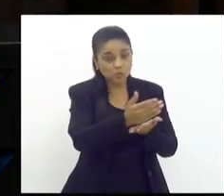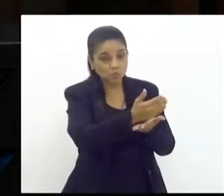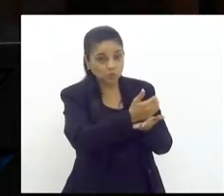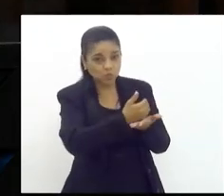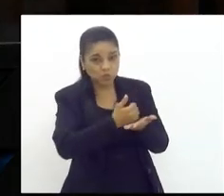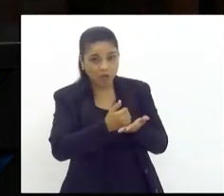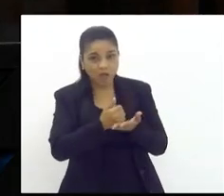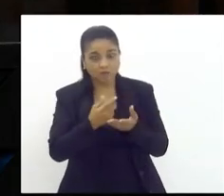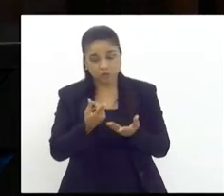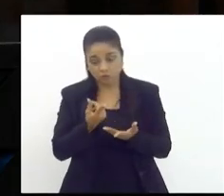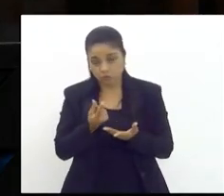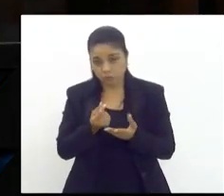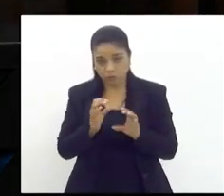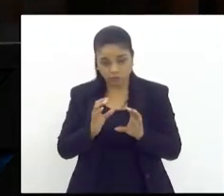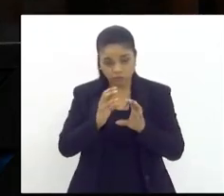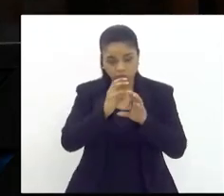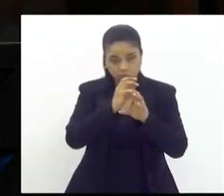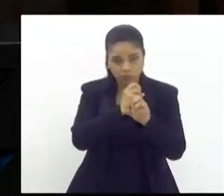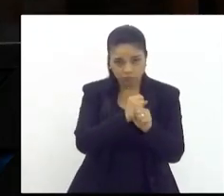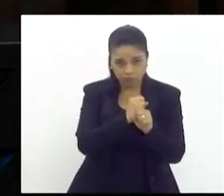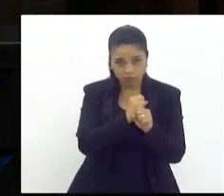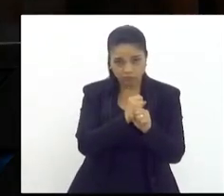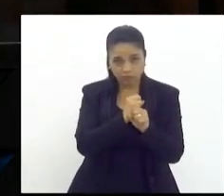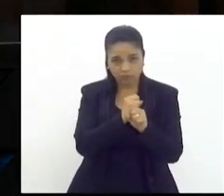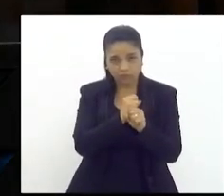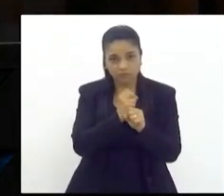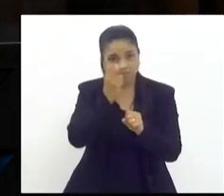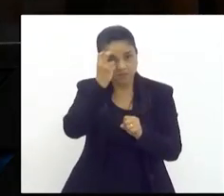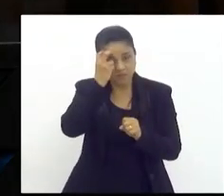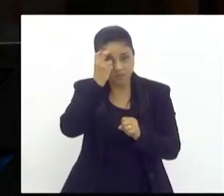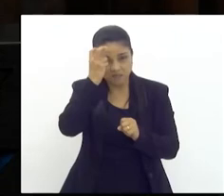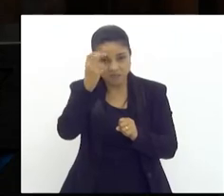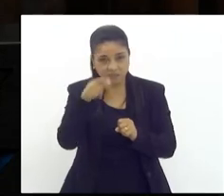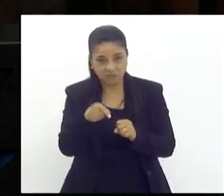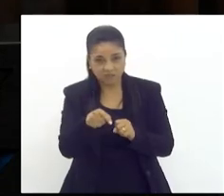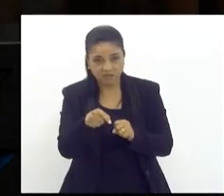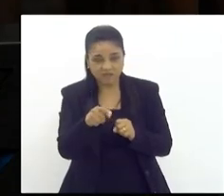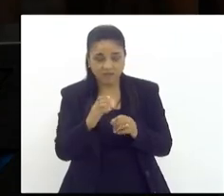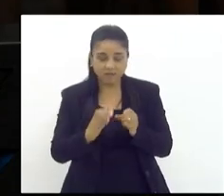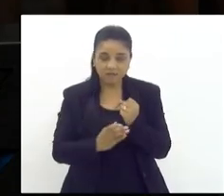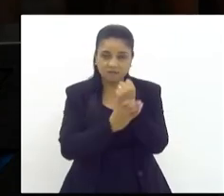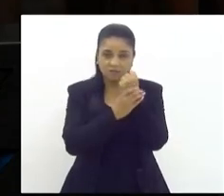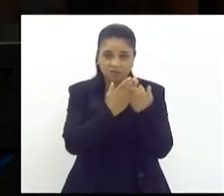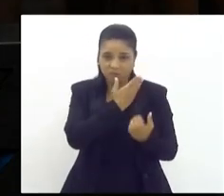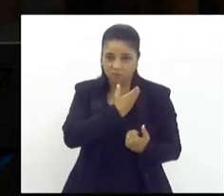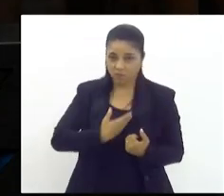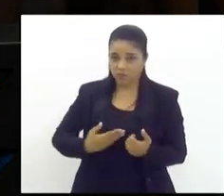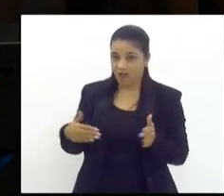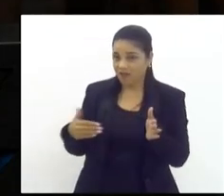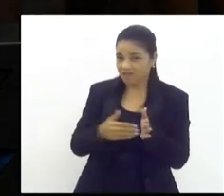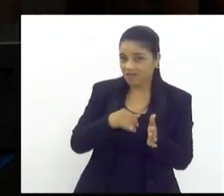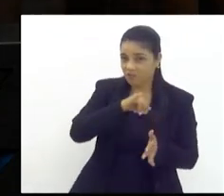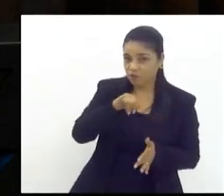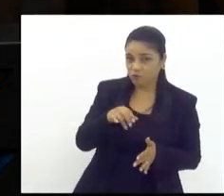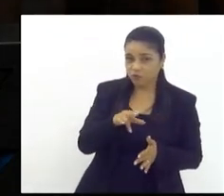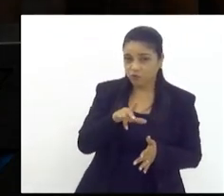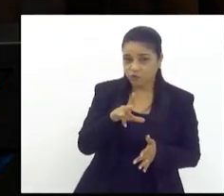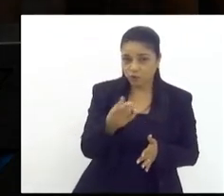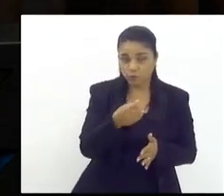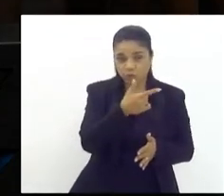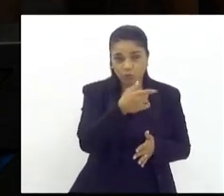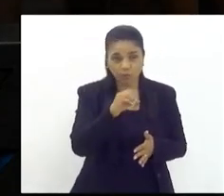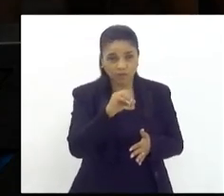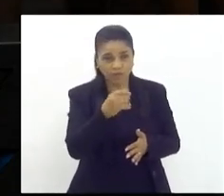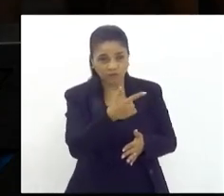do orçamento destinado para a inteligência na Segurança Pública até julho de 2023